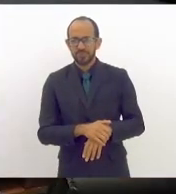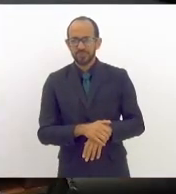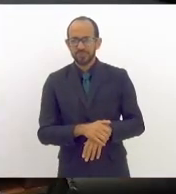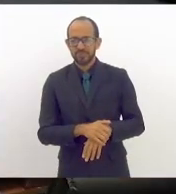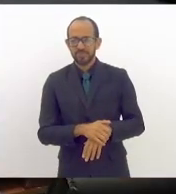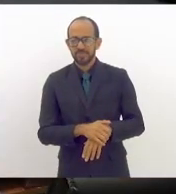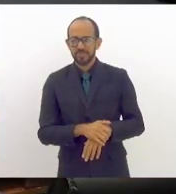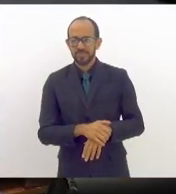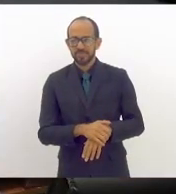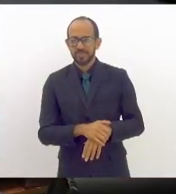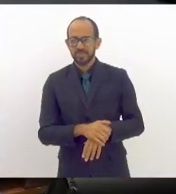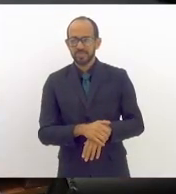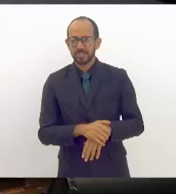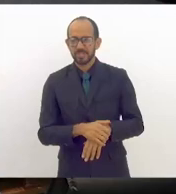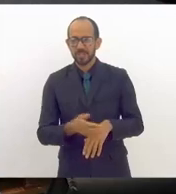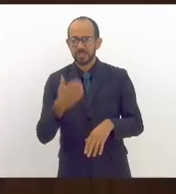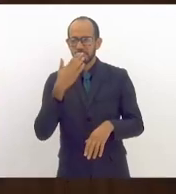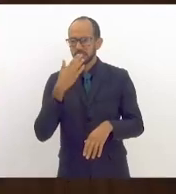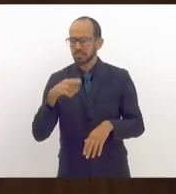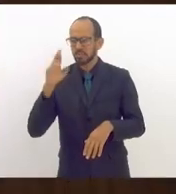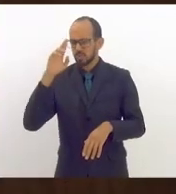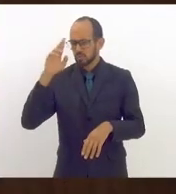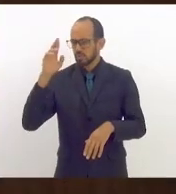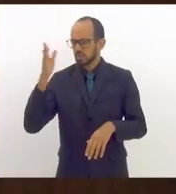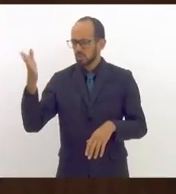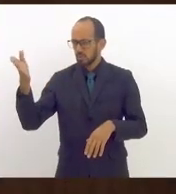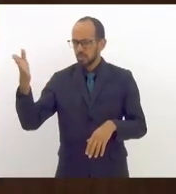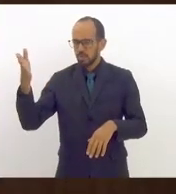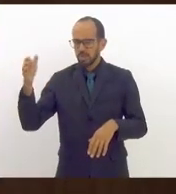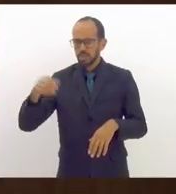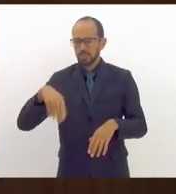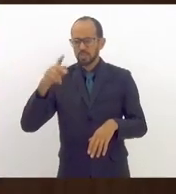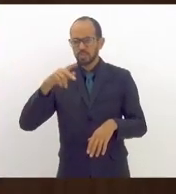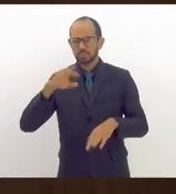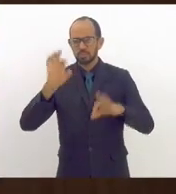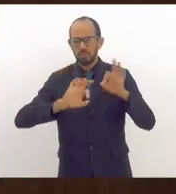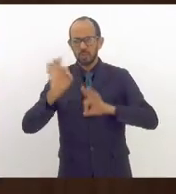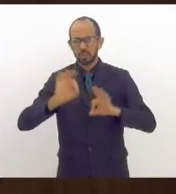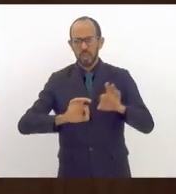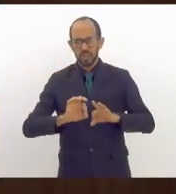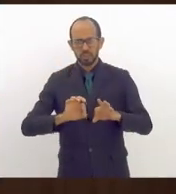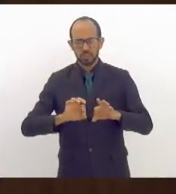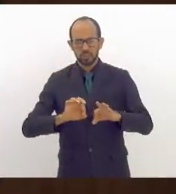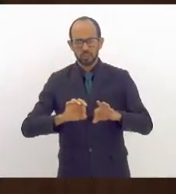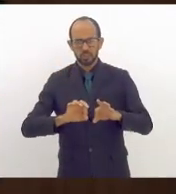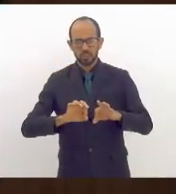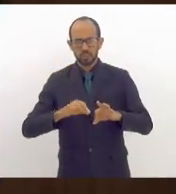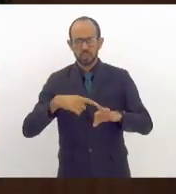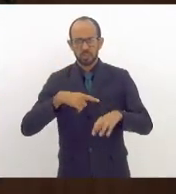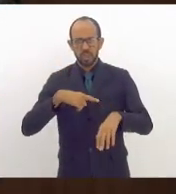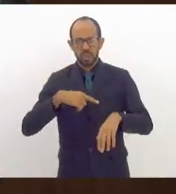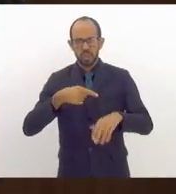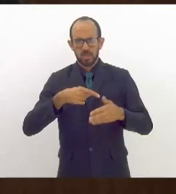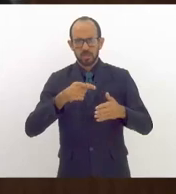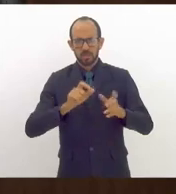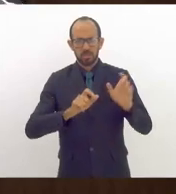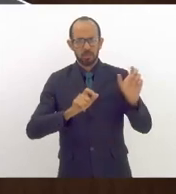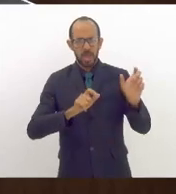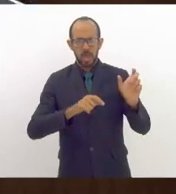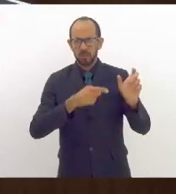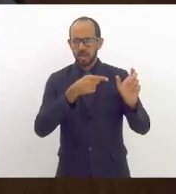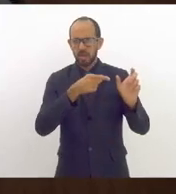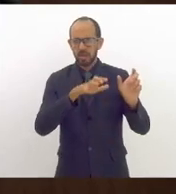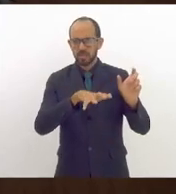o que eu queria pedir a você né esse aqui esses projetos mais acadêmicos Que nós tivéssemos algum programa